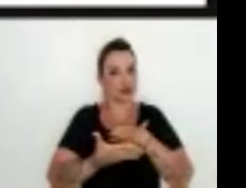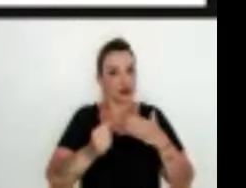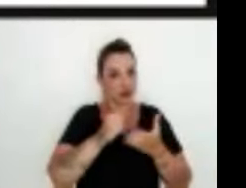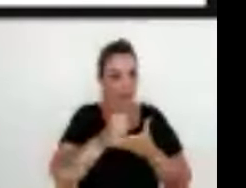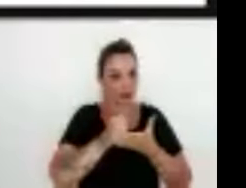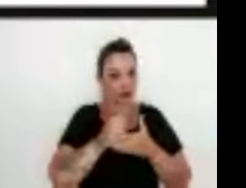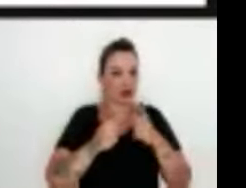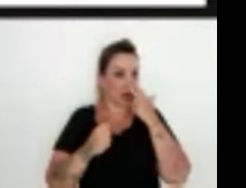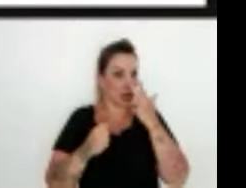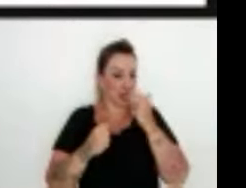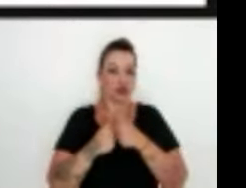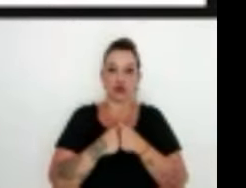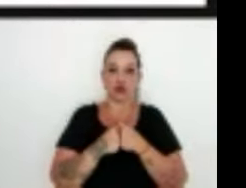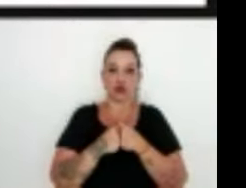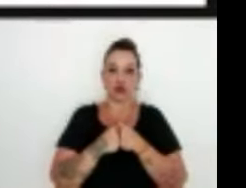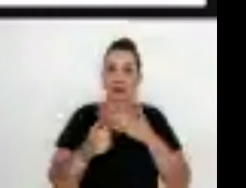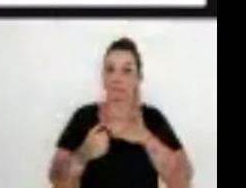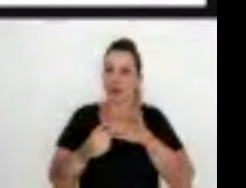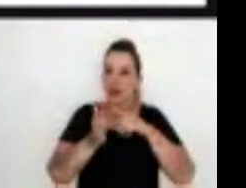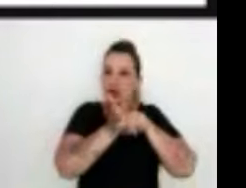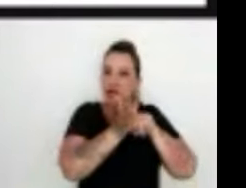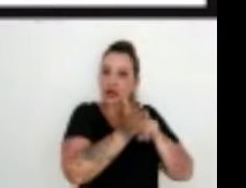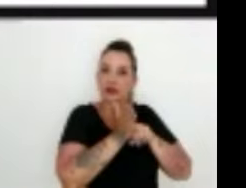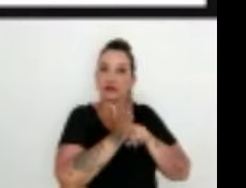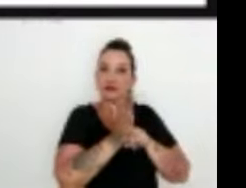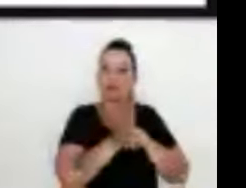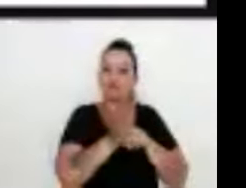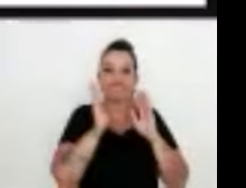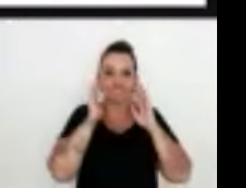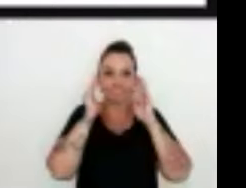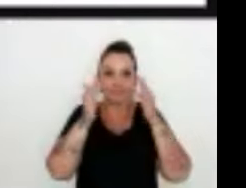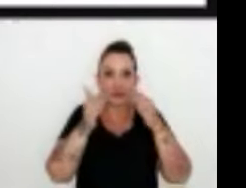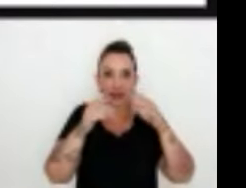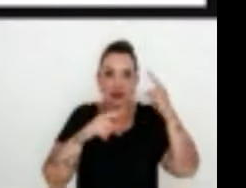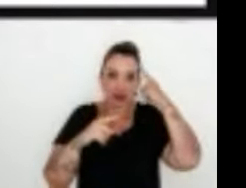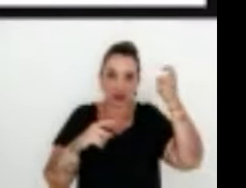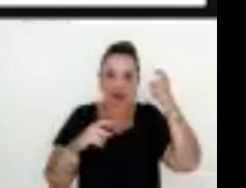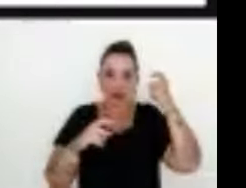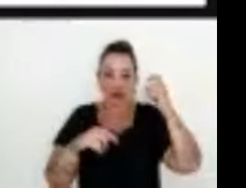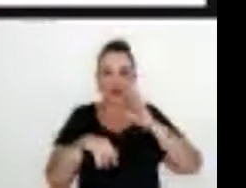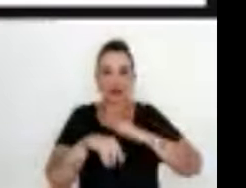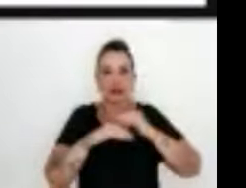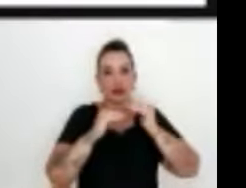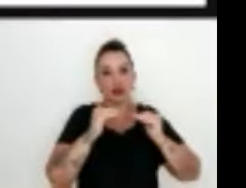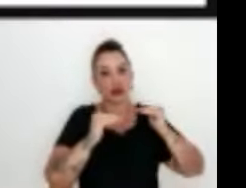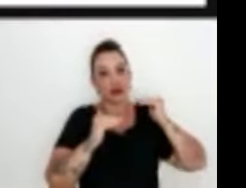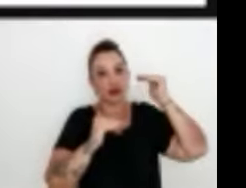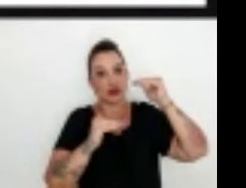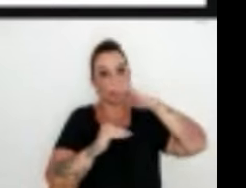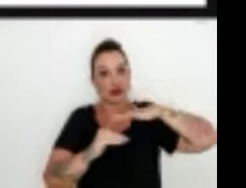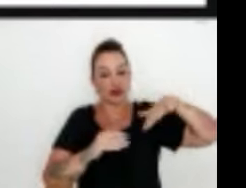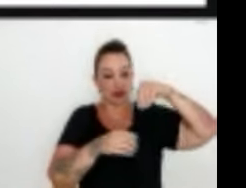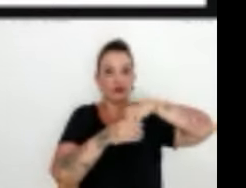pouco. As minhas investigações têm se dirigido às violências cometidas para além do ambiente doméstico e,